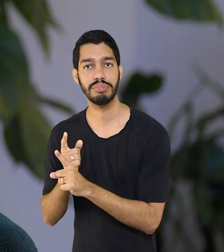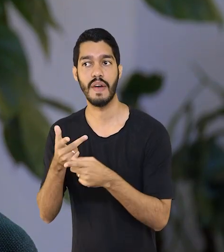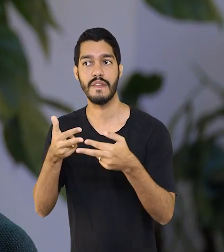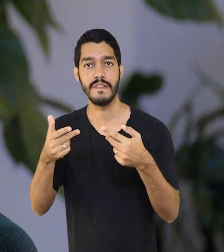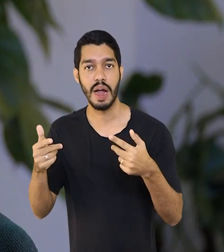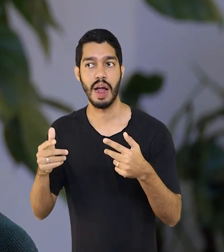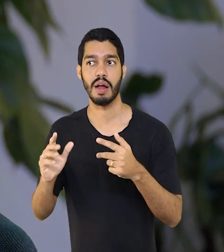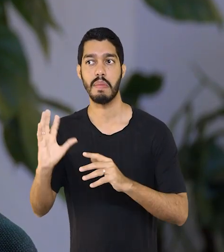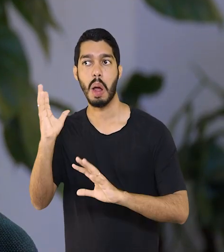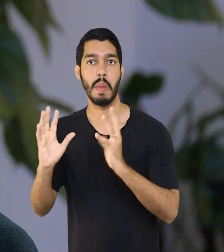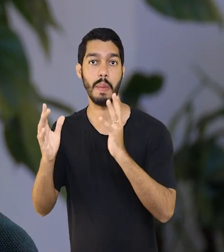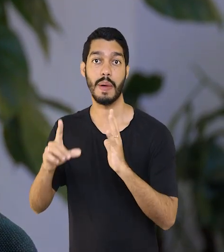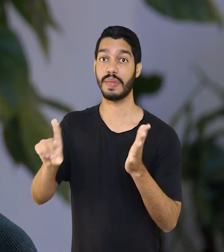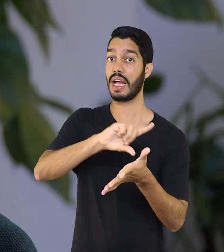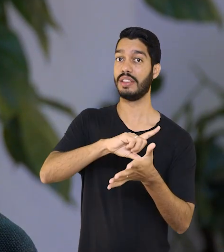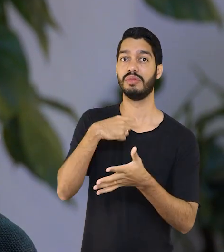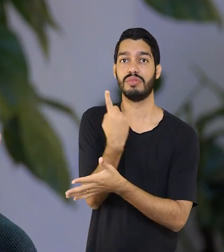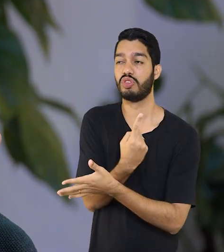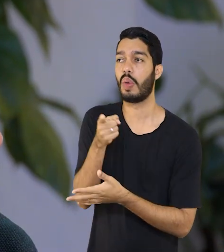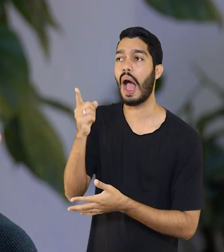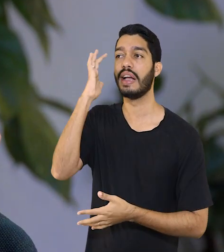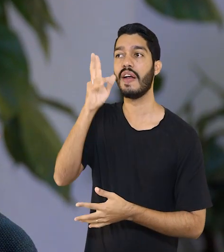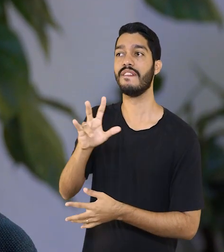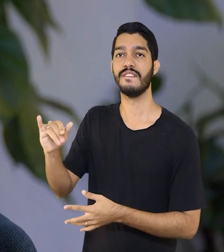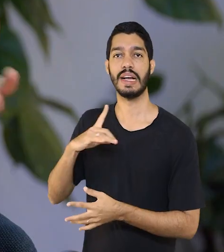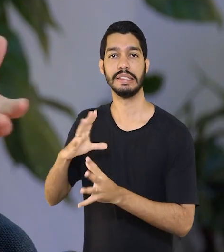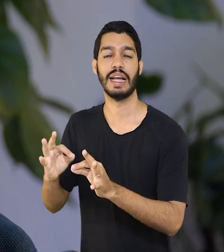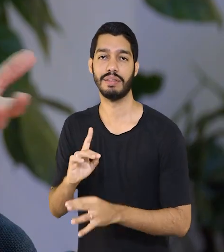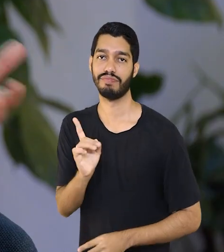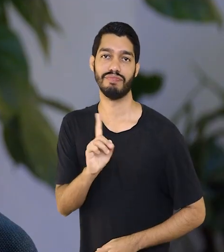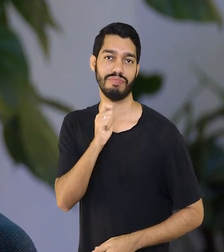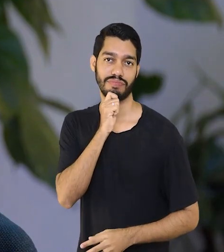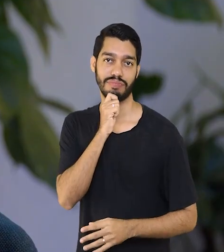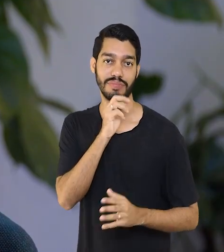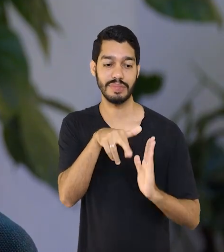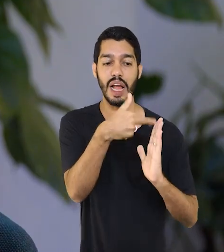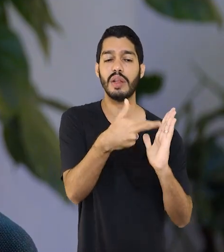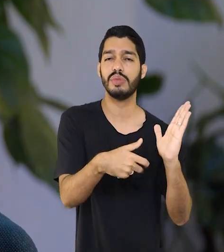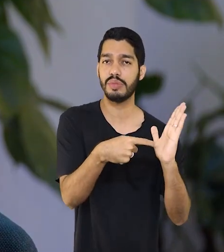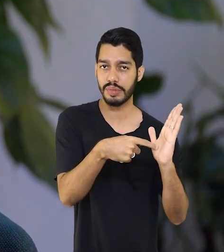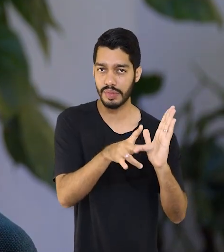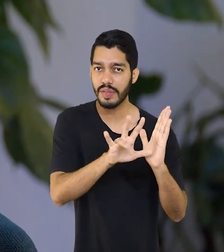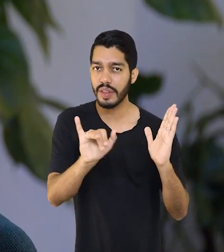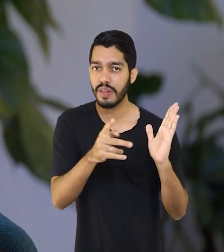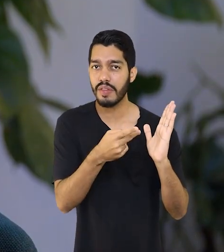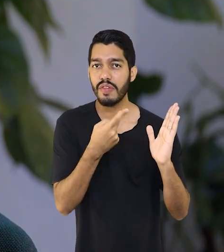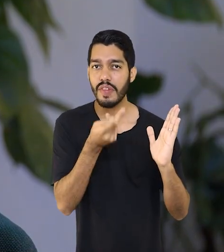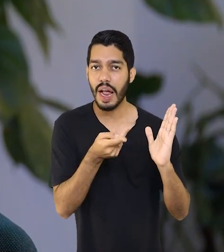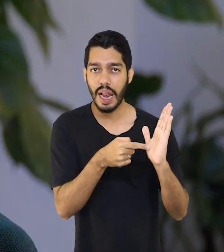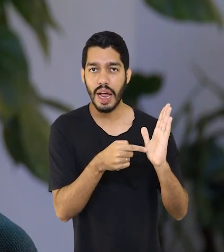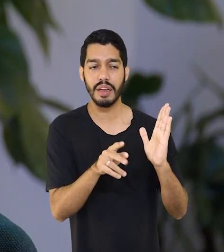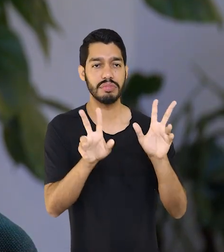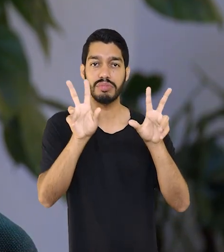que não estavam previstos para acontecer agora. Que o relatório nunca vai se atrever a dizer vai acontecer